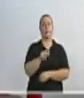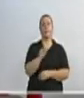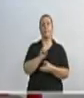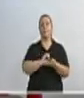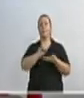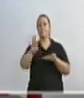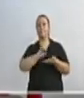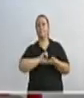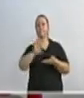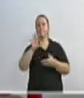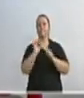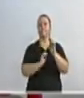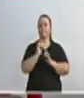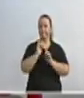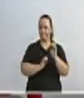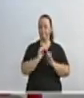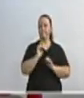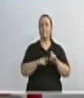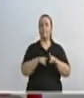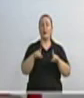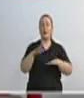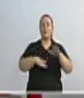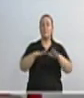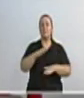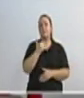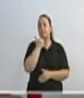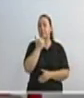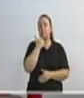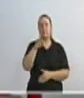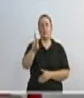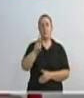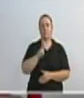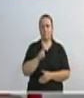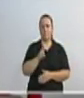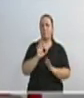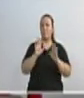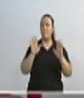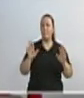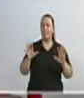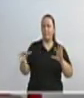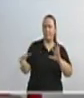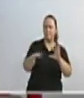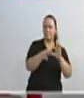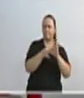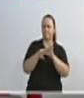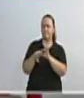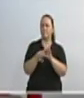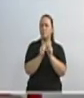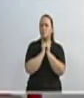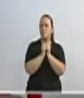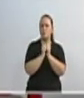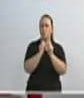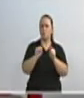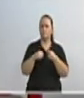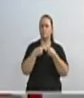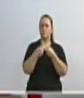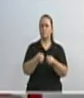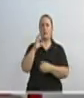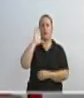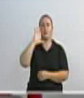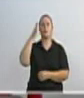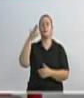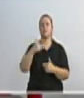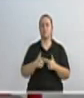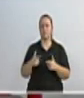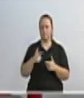às vezes não nos conseguem dar a resposta também. Então, vamos todos juntos buscar resolver essa situação. Desculpa